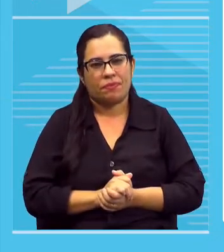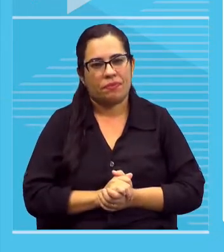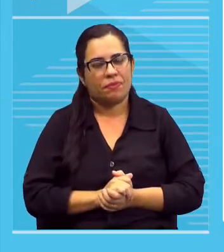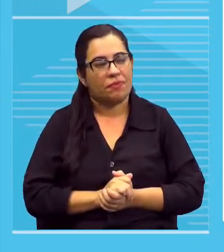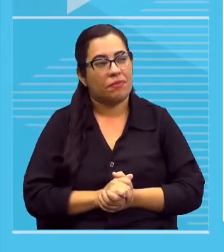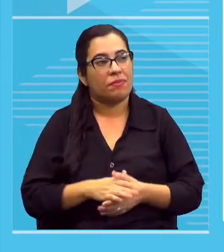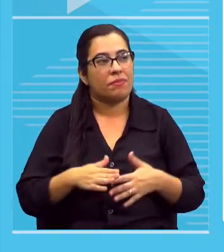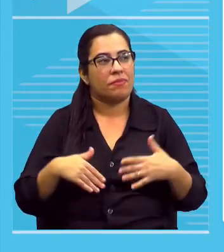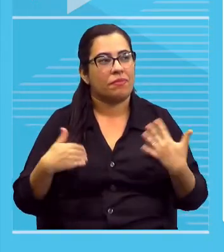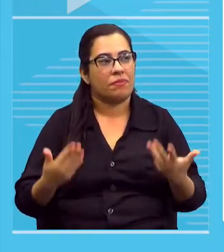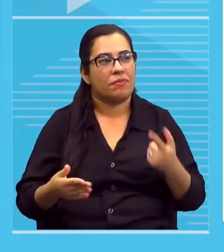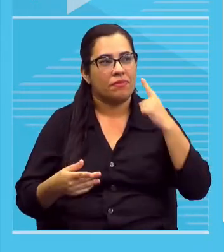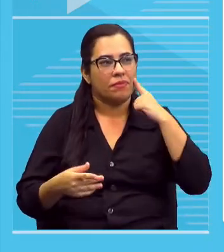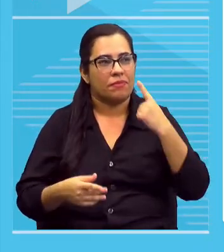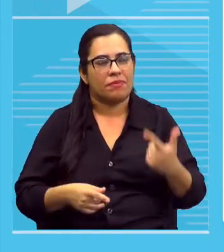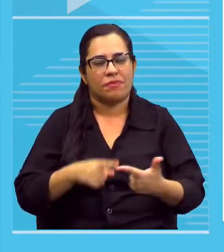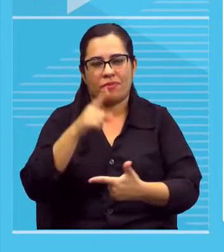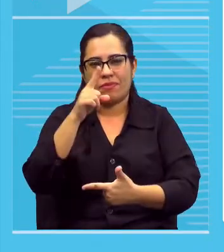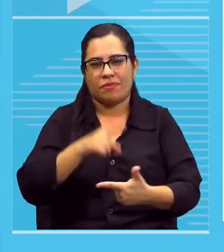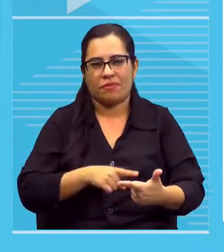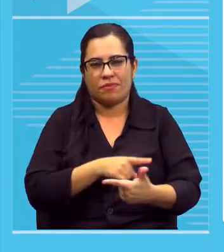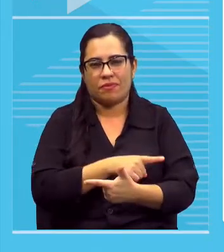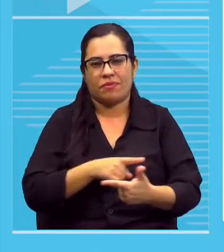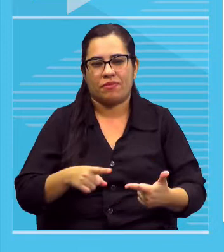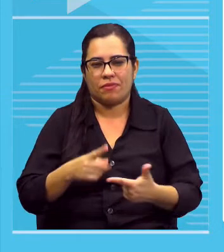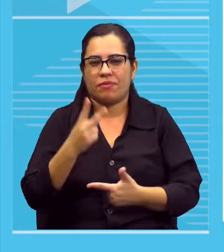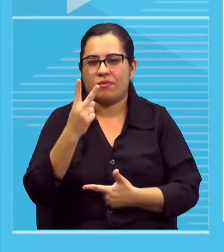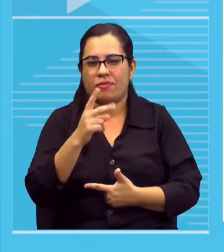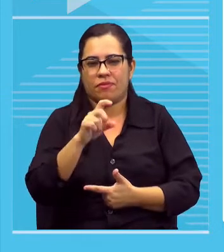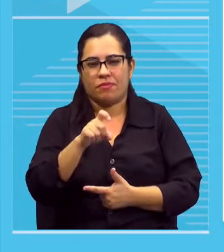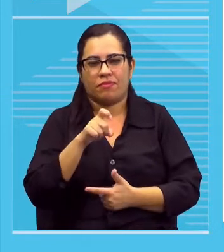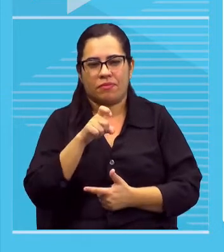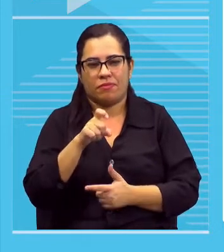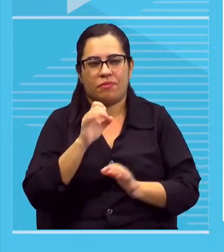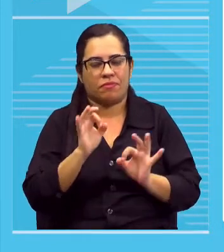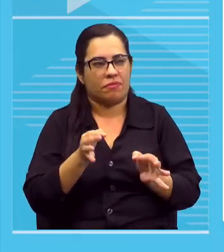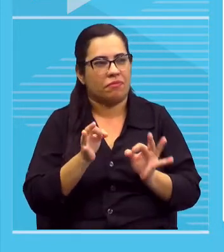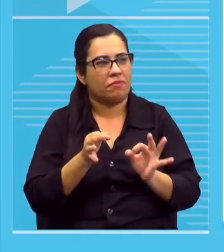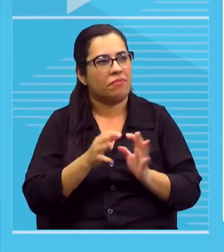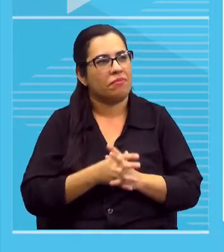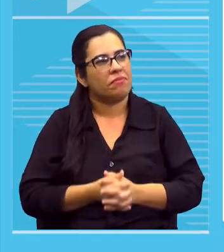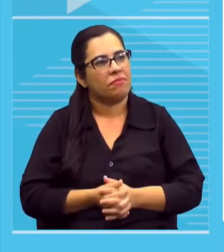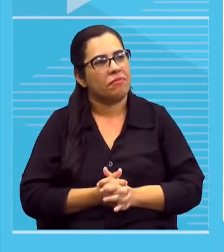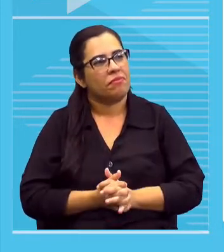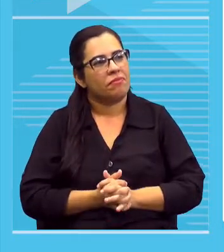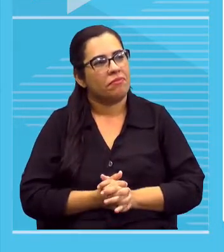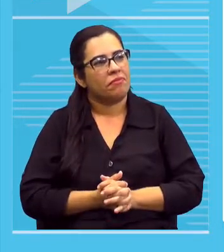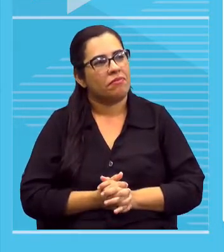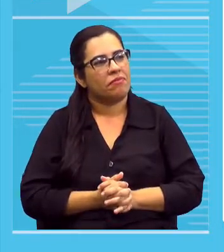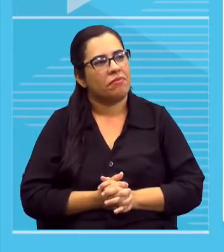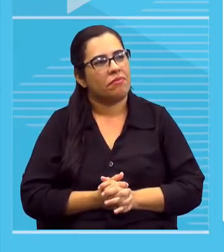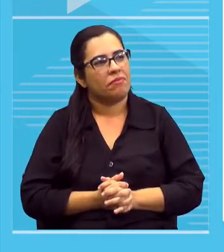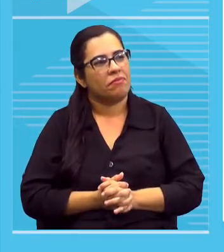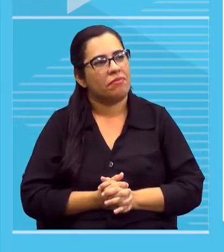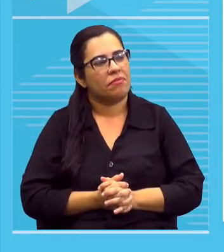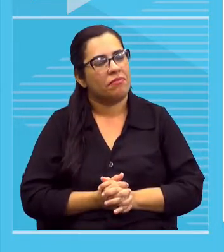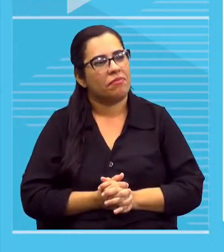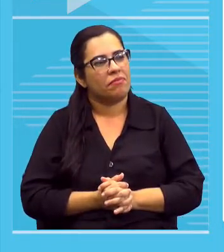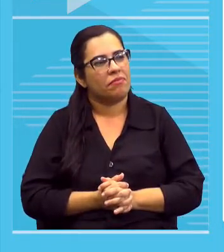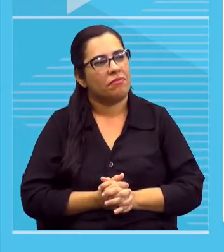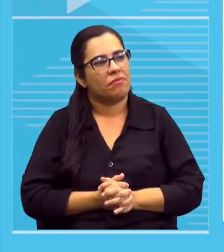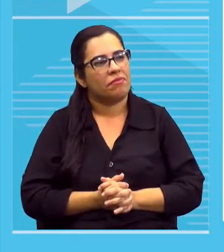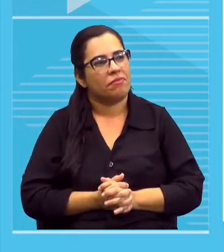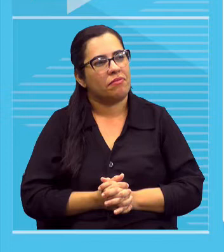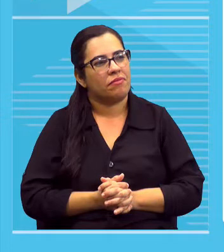o Phenom rede 2x tá sendo de 2 X 1 o seno de